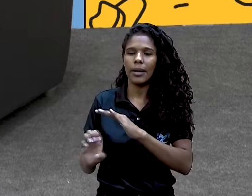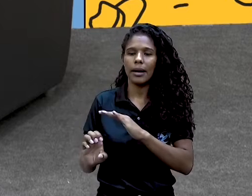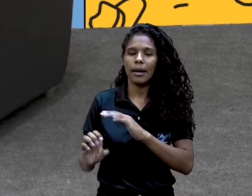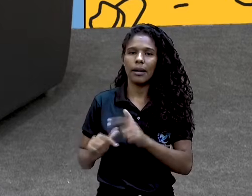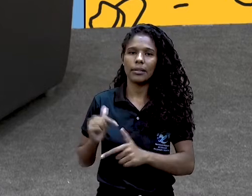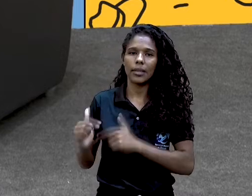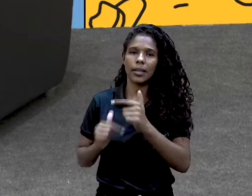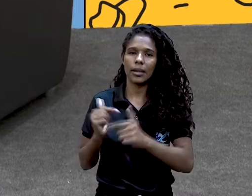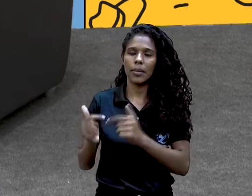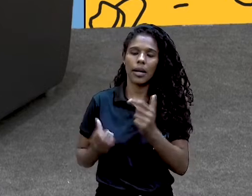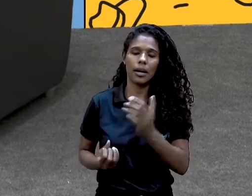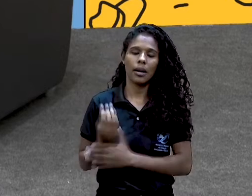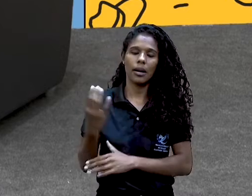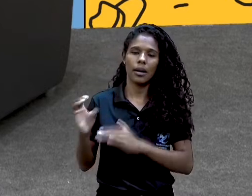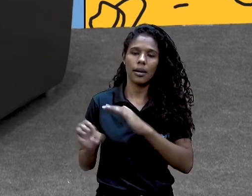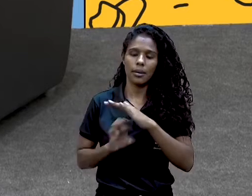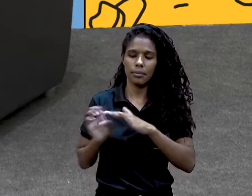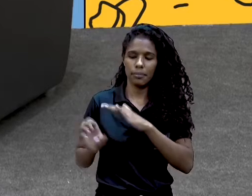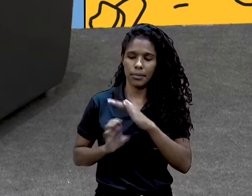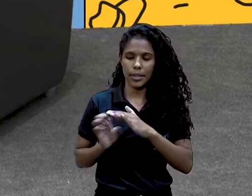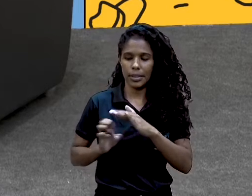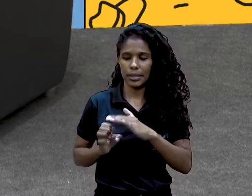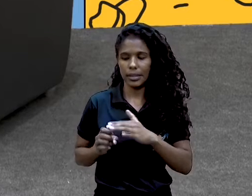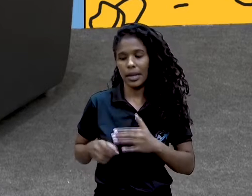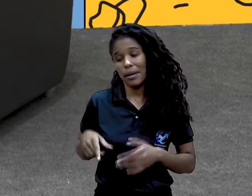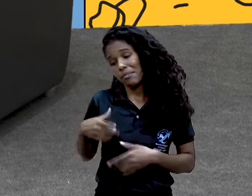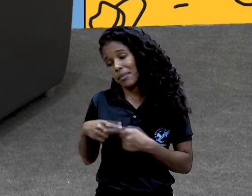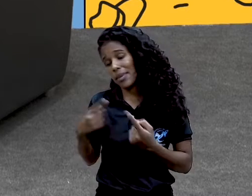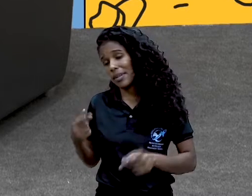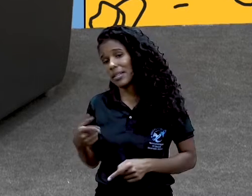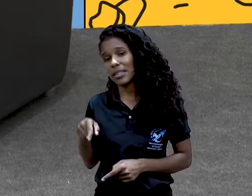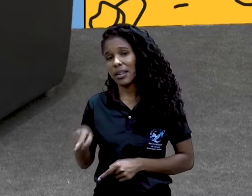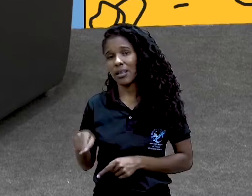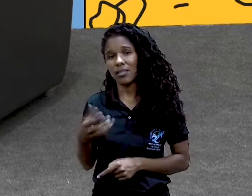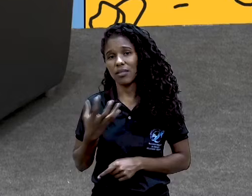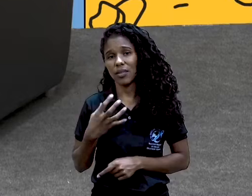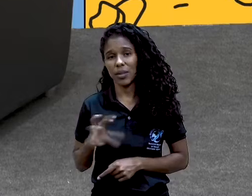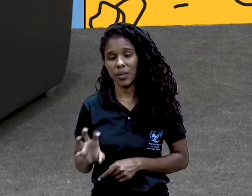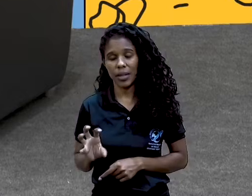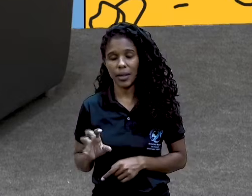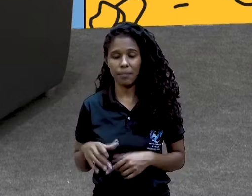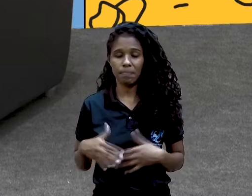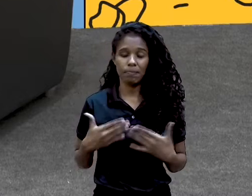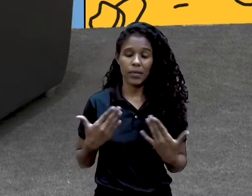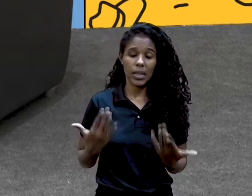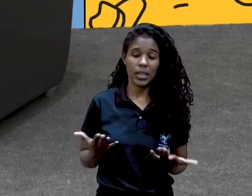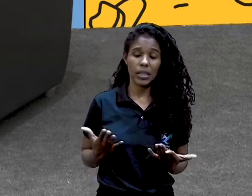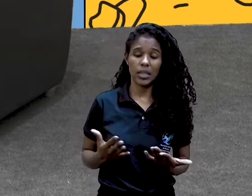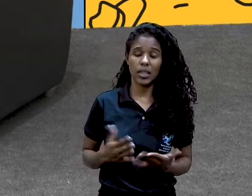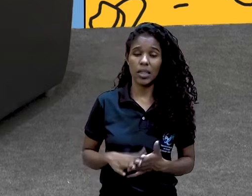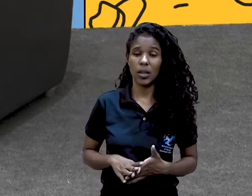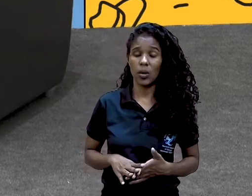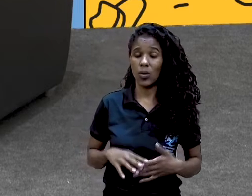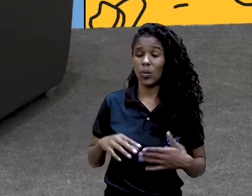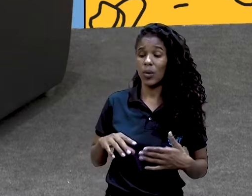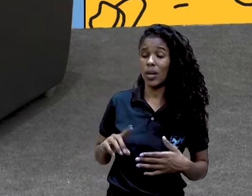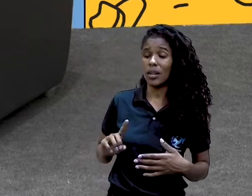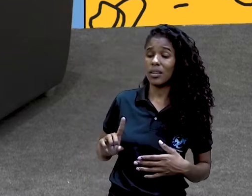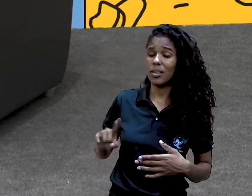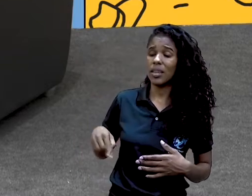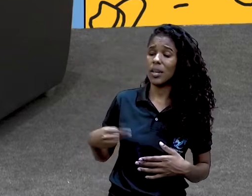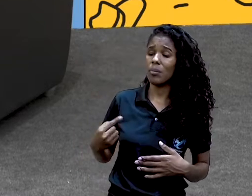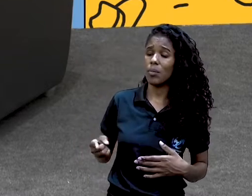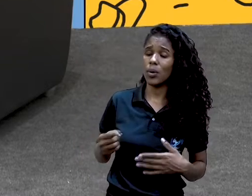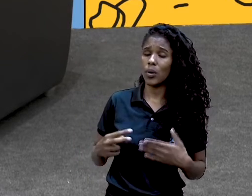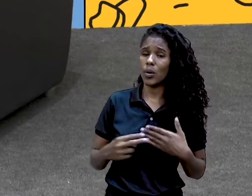disso? Então, muitas vezes, Sofia, existem situações nos quais os pais querem que os sonhos